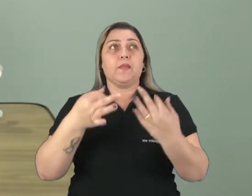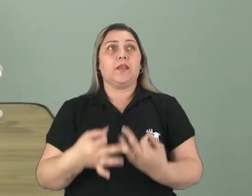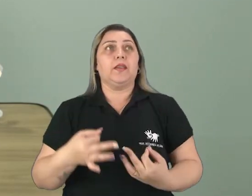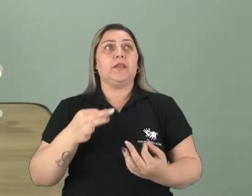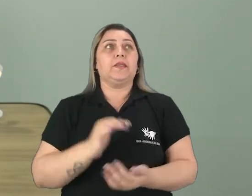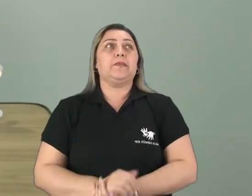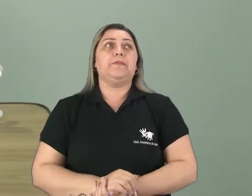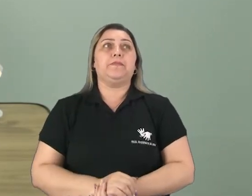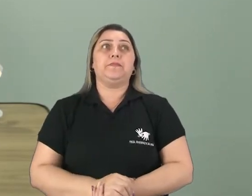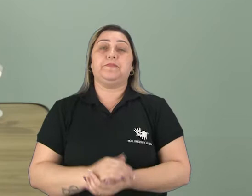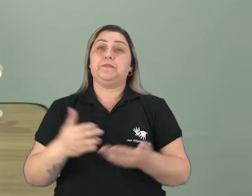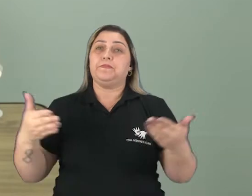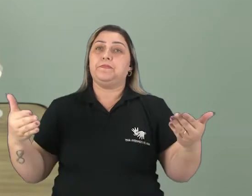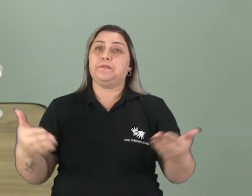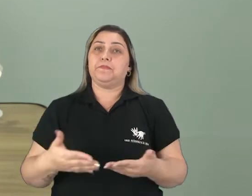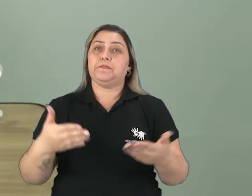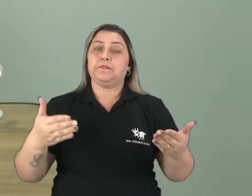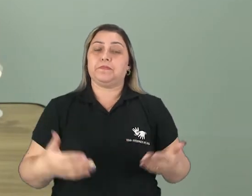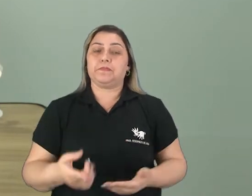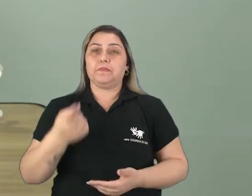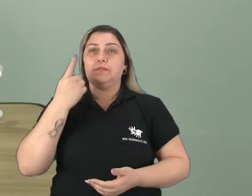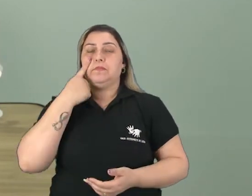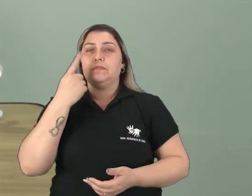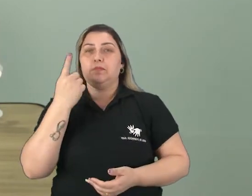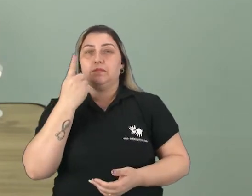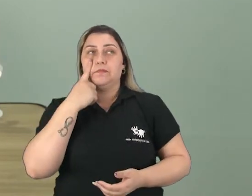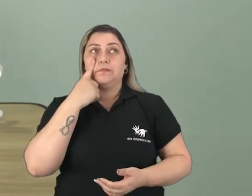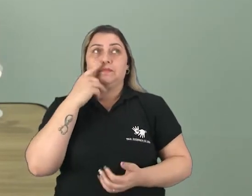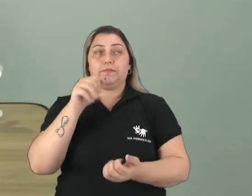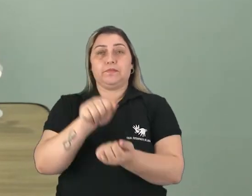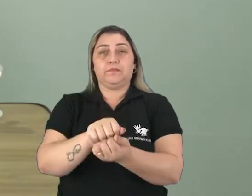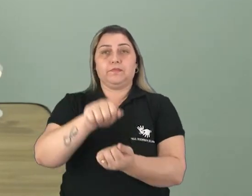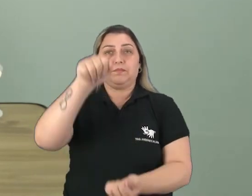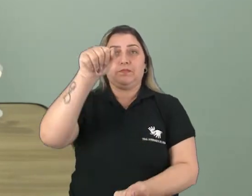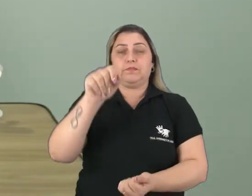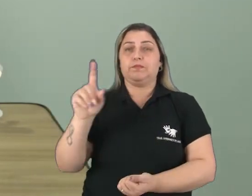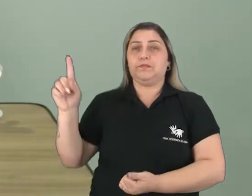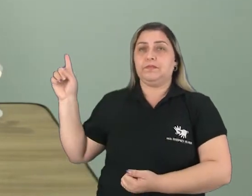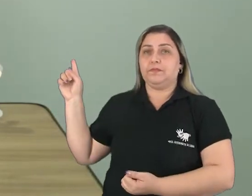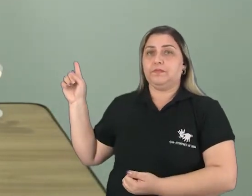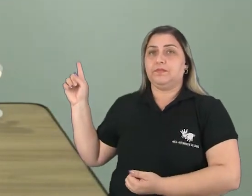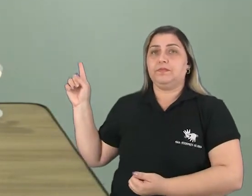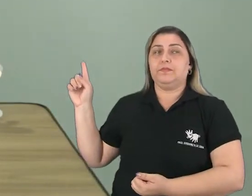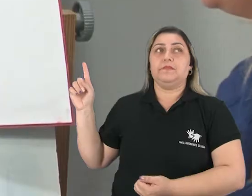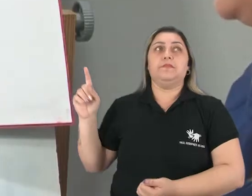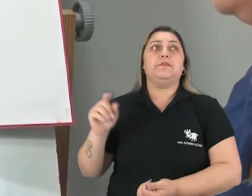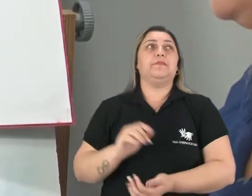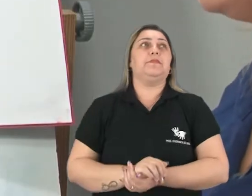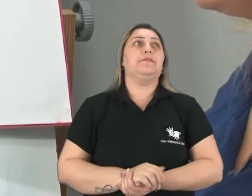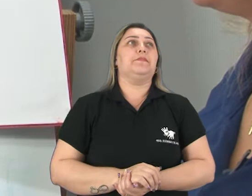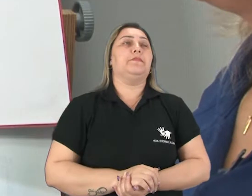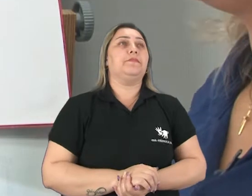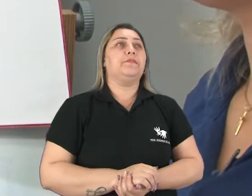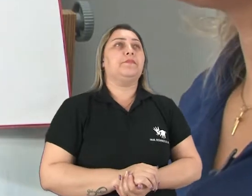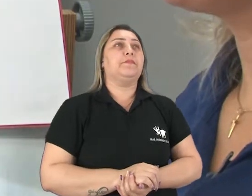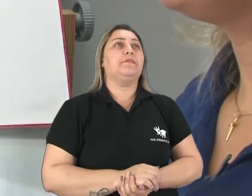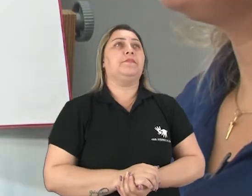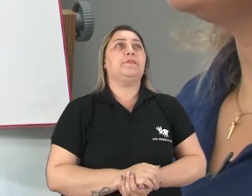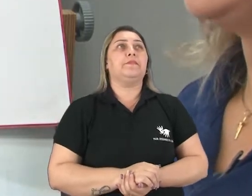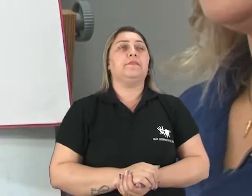certo? Agora, vamos observar um cartaz. Vamos observar aqui este